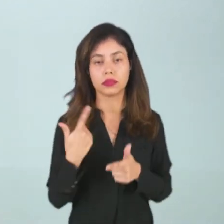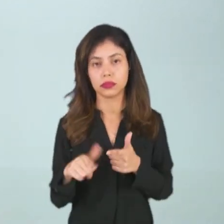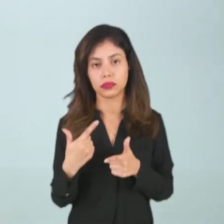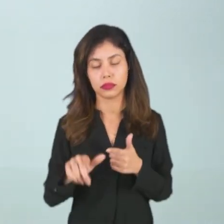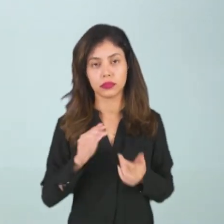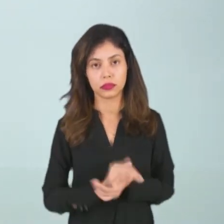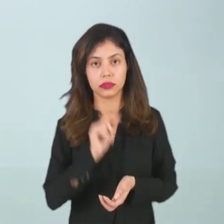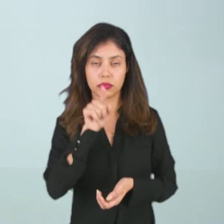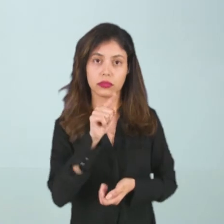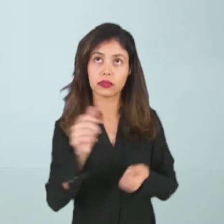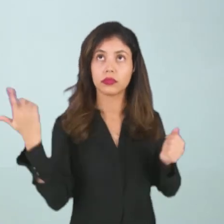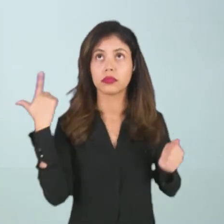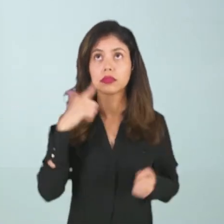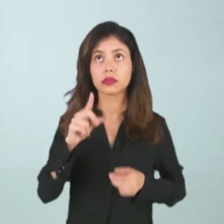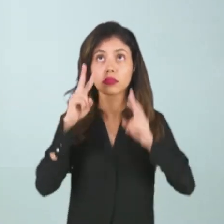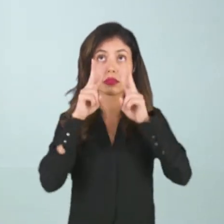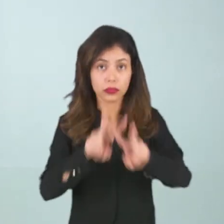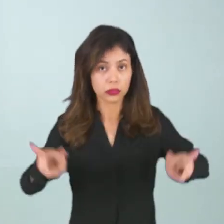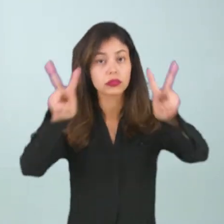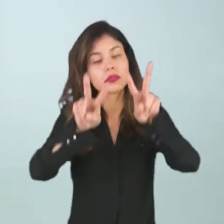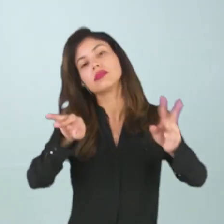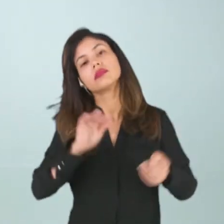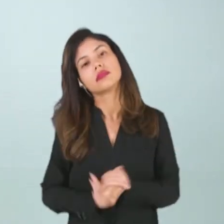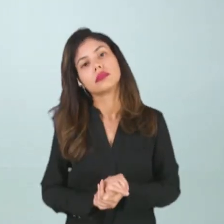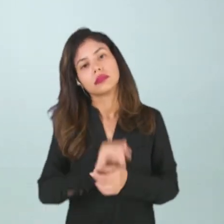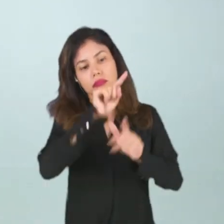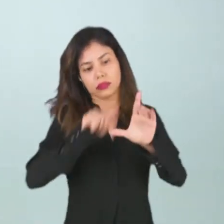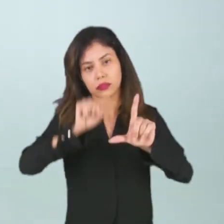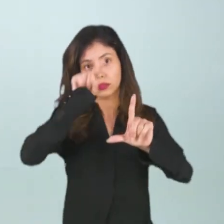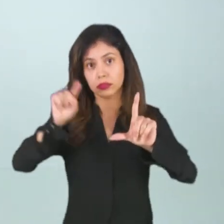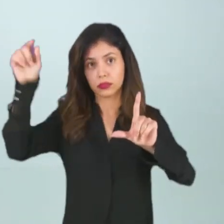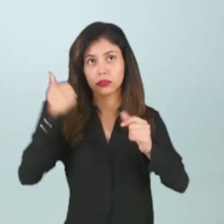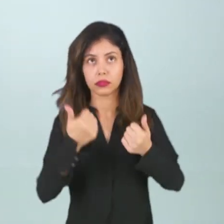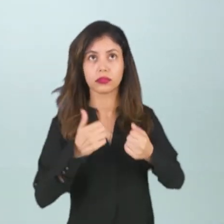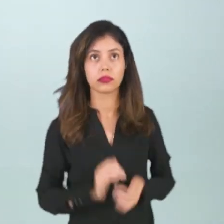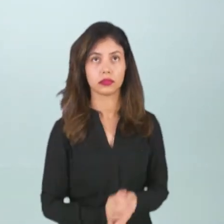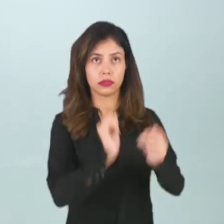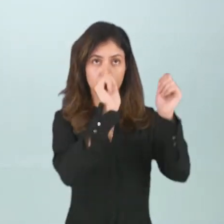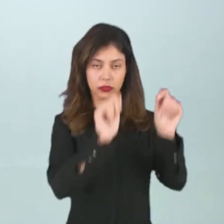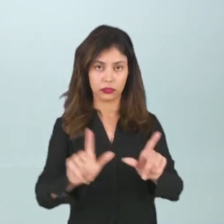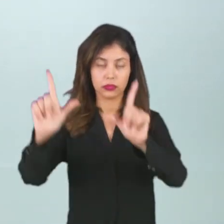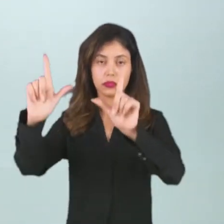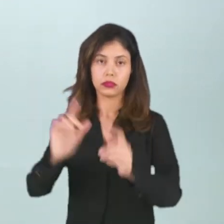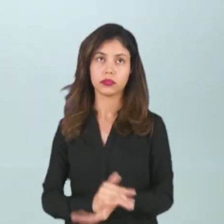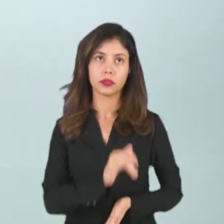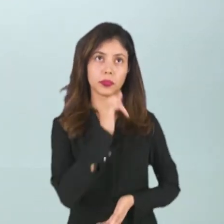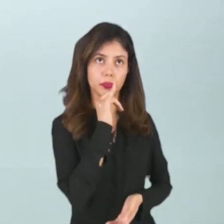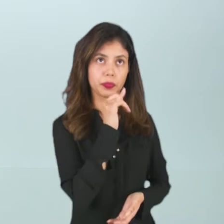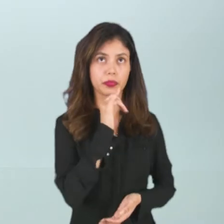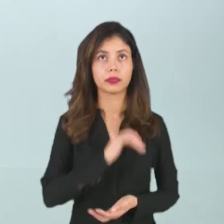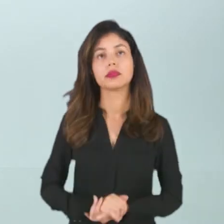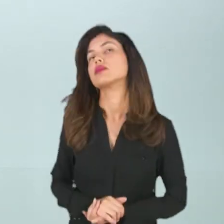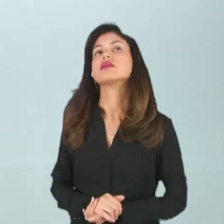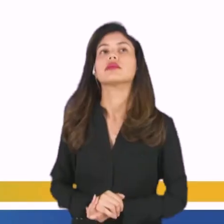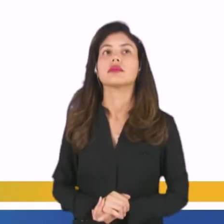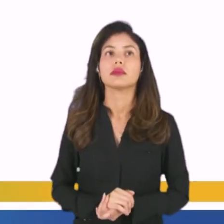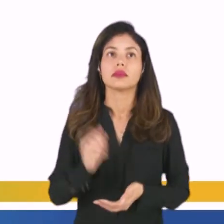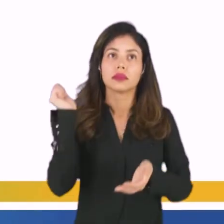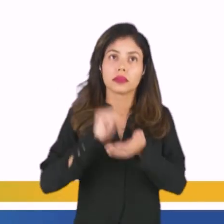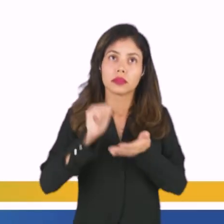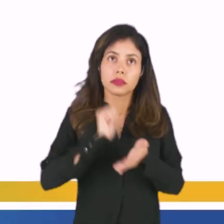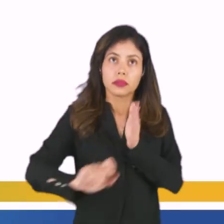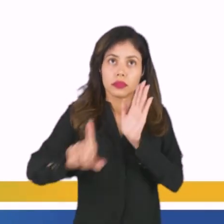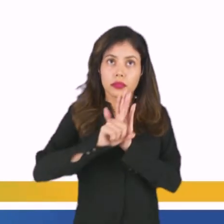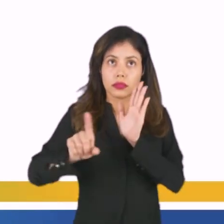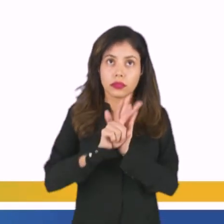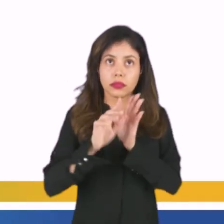situação problema para que você consiga visualizar isso graficamente. Então, acompanhe comigo o segundo exercitando. Escreva a